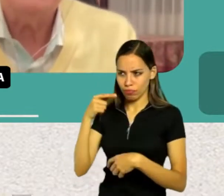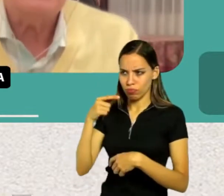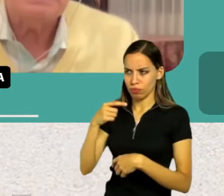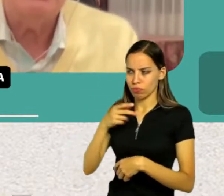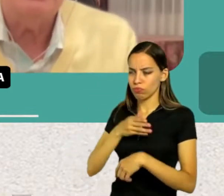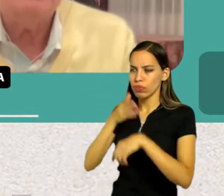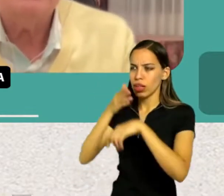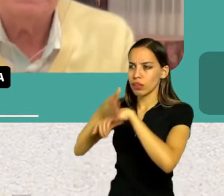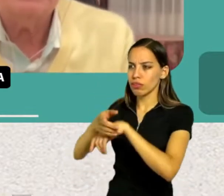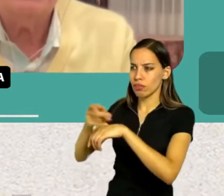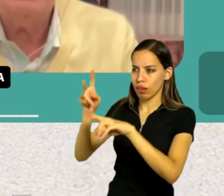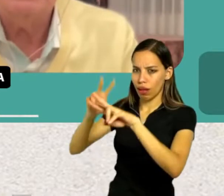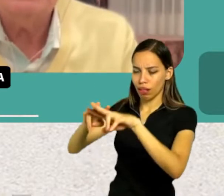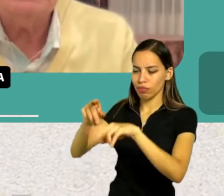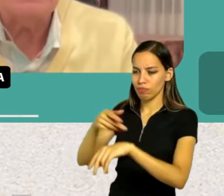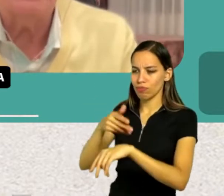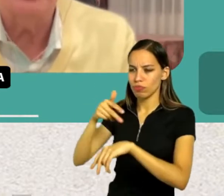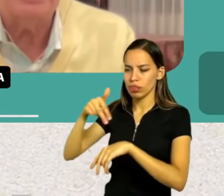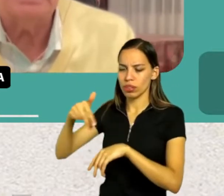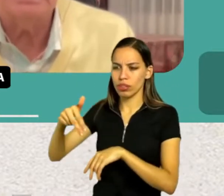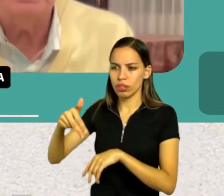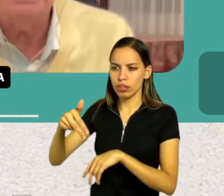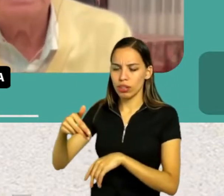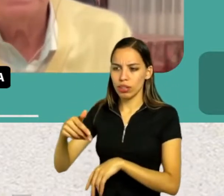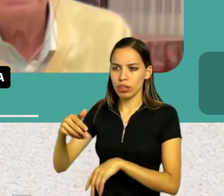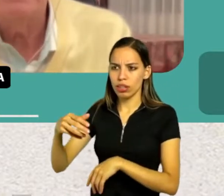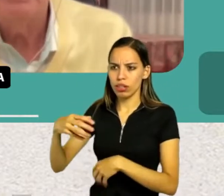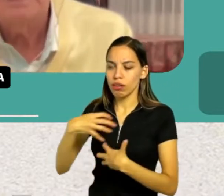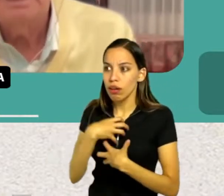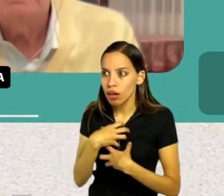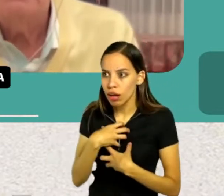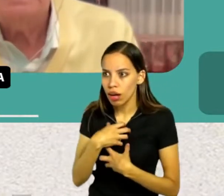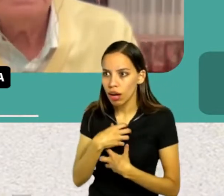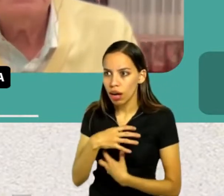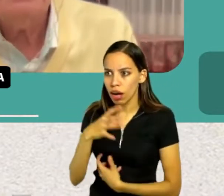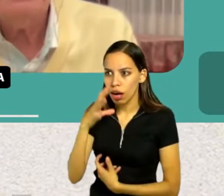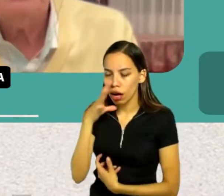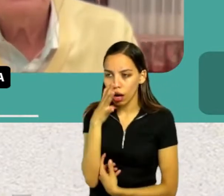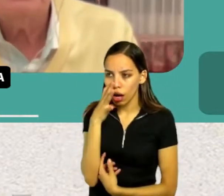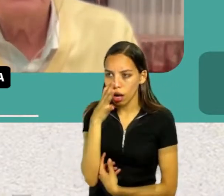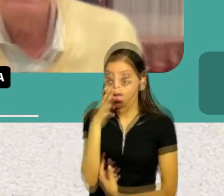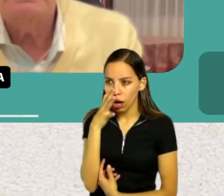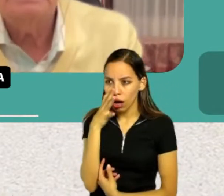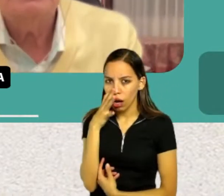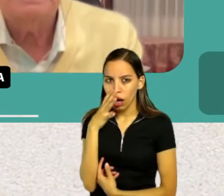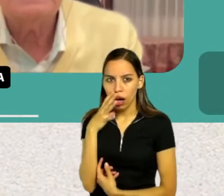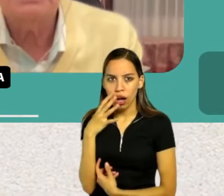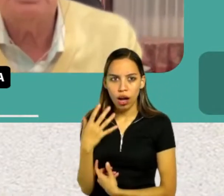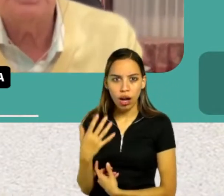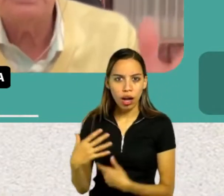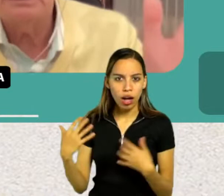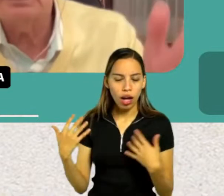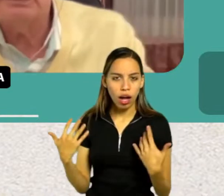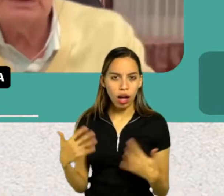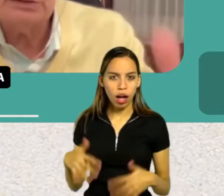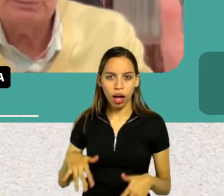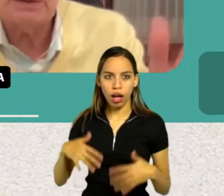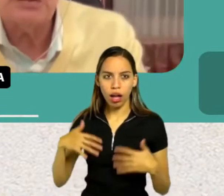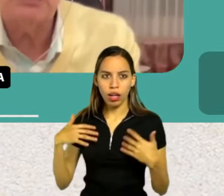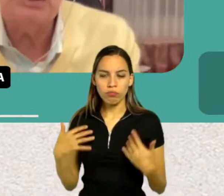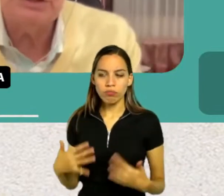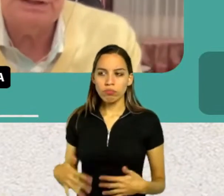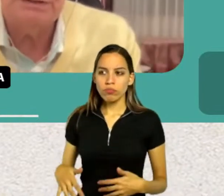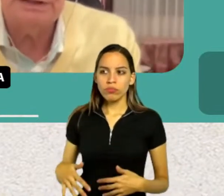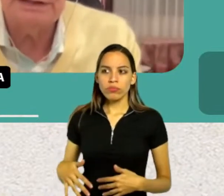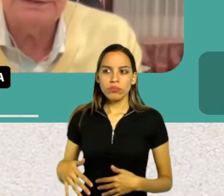funda mesmo, sabe? Eu fiquei encantado por aquele ambiente. Fiquei, sabe, passei depois, eu lembro, a gente